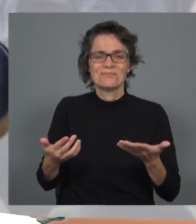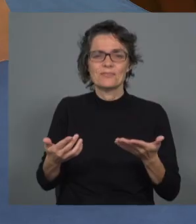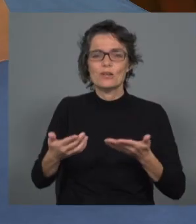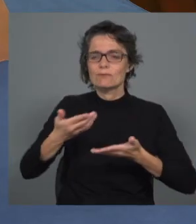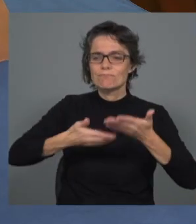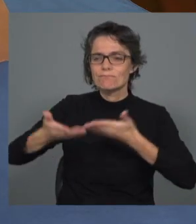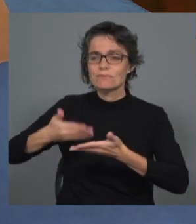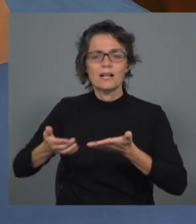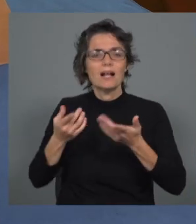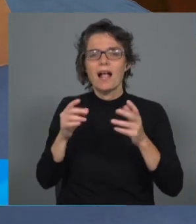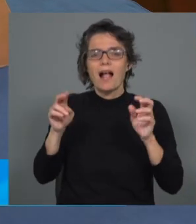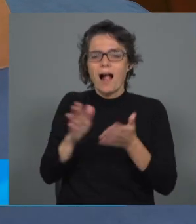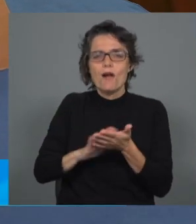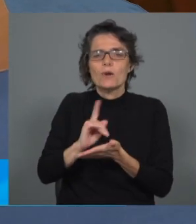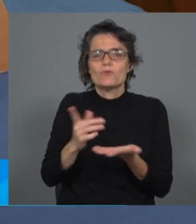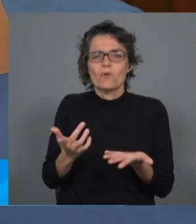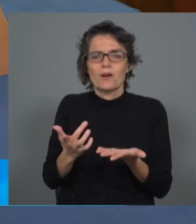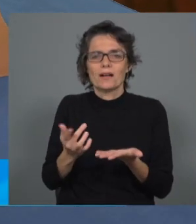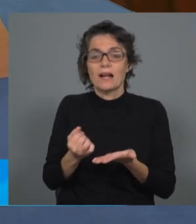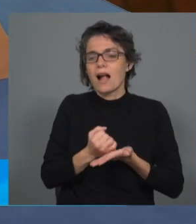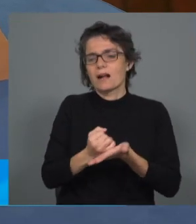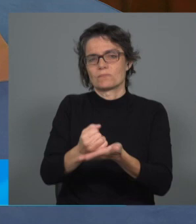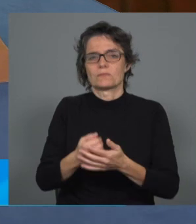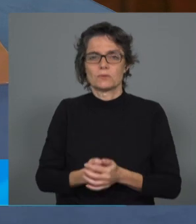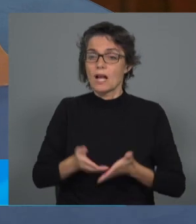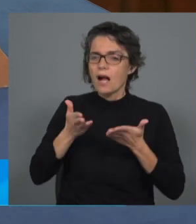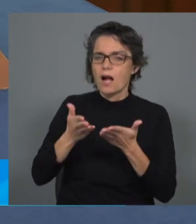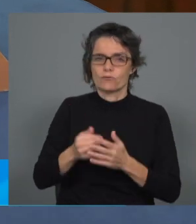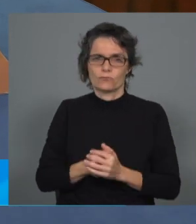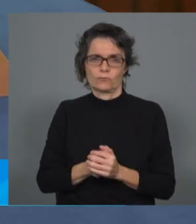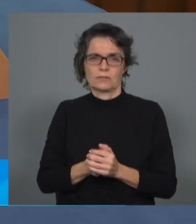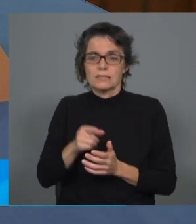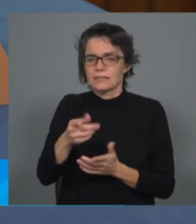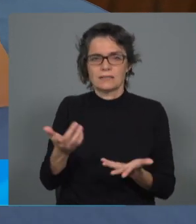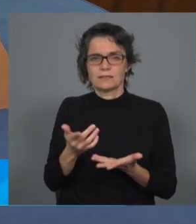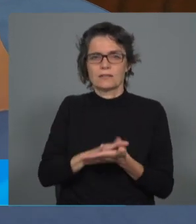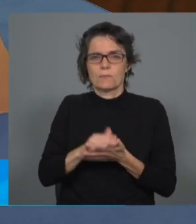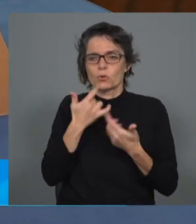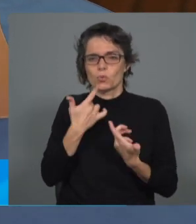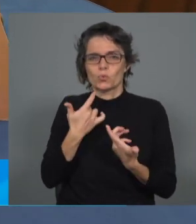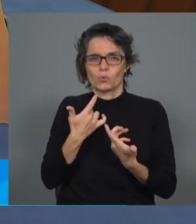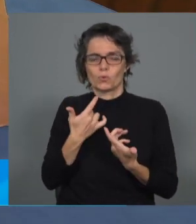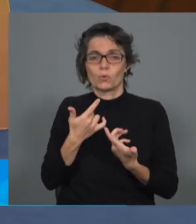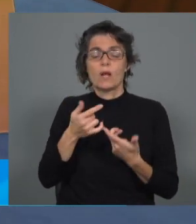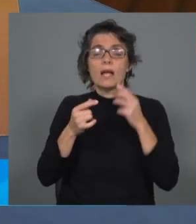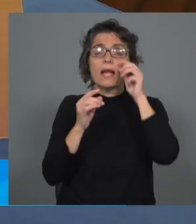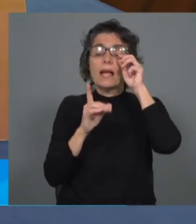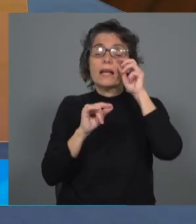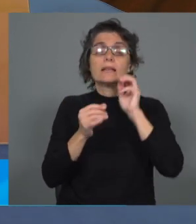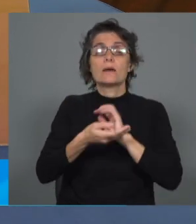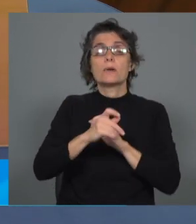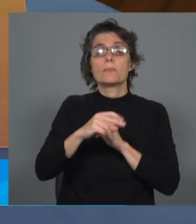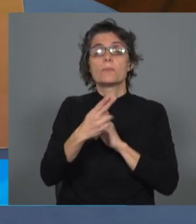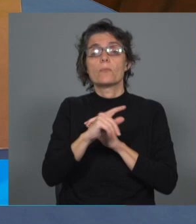a ajuda, a solidariedade, a generosidade. Aliás, vem na sequência do que diz Paulo na segunda leitura, em que fala